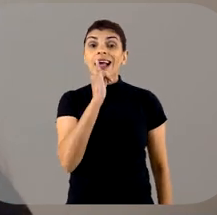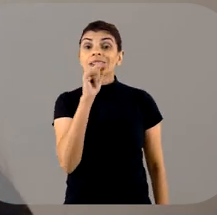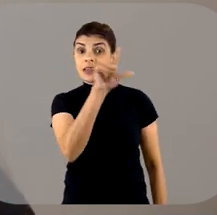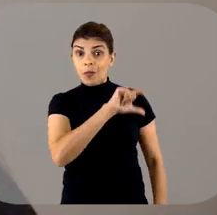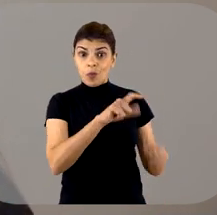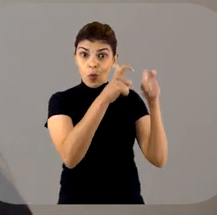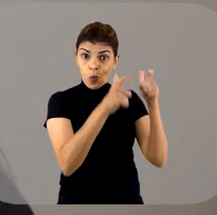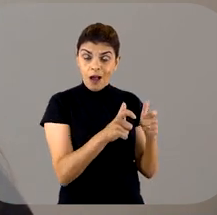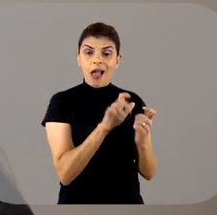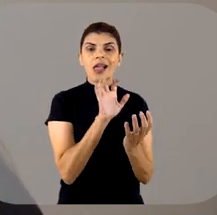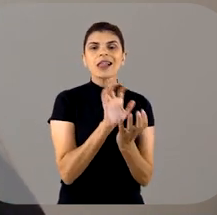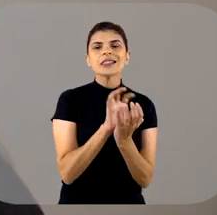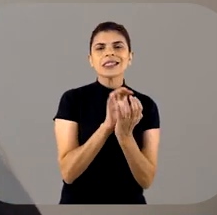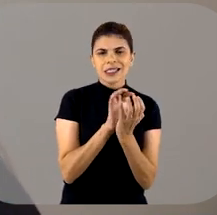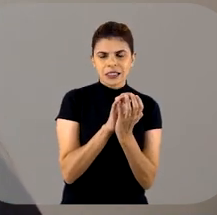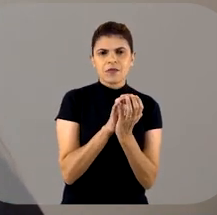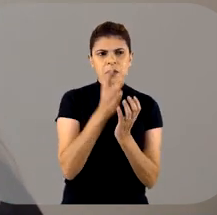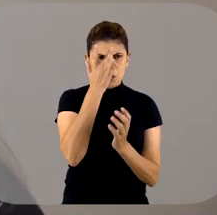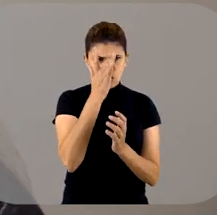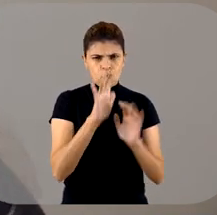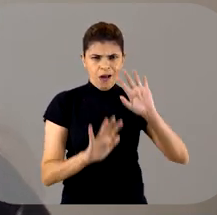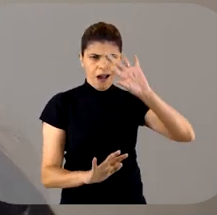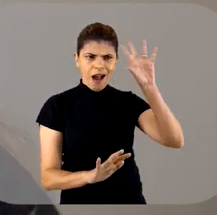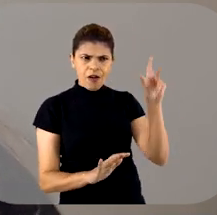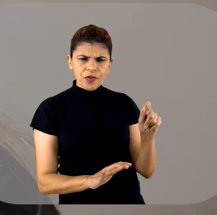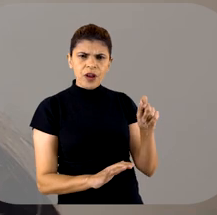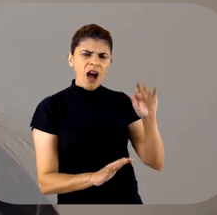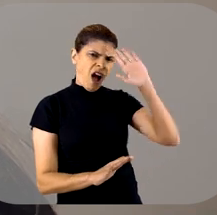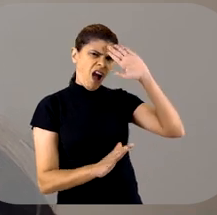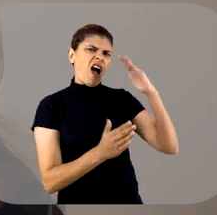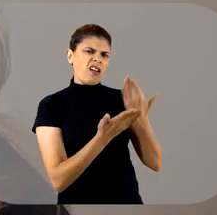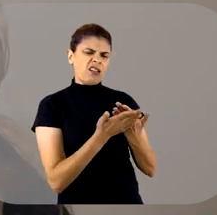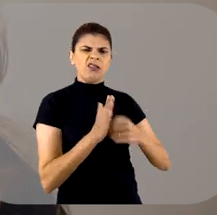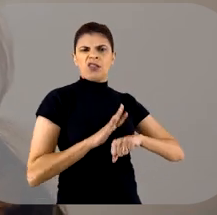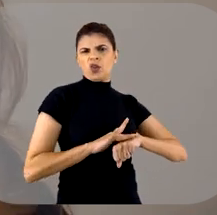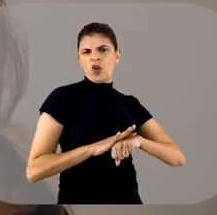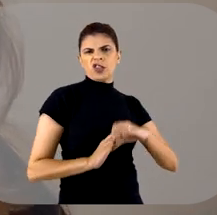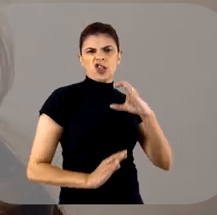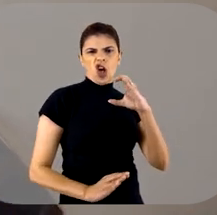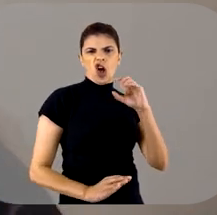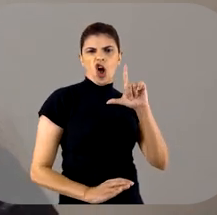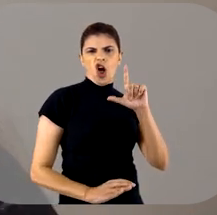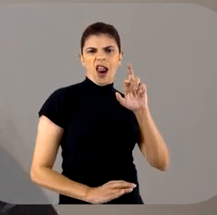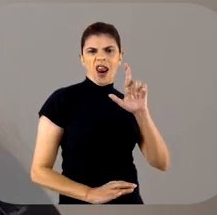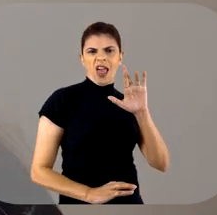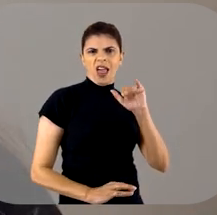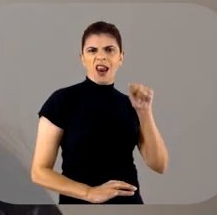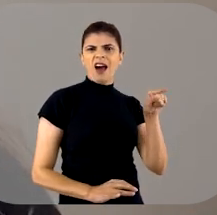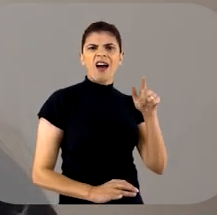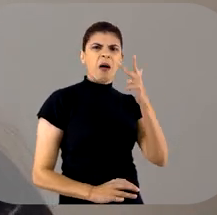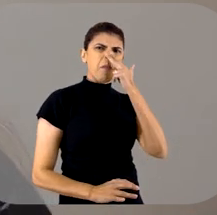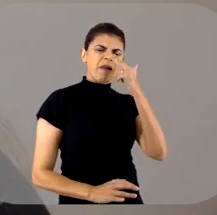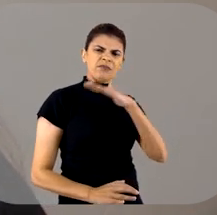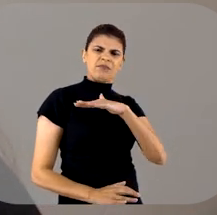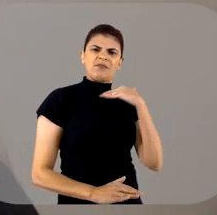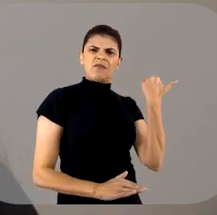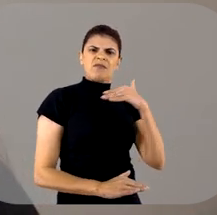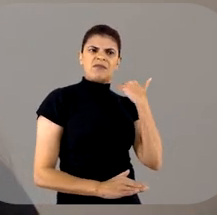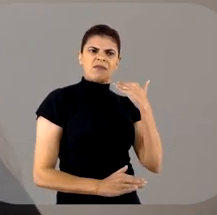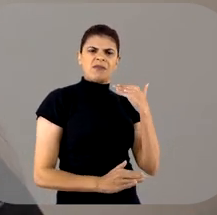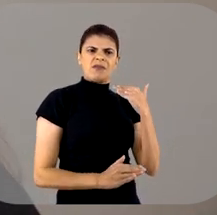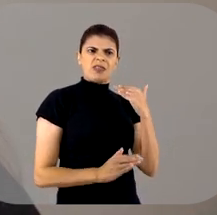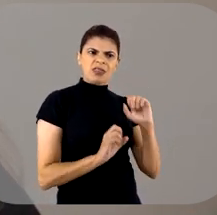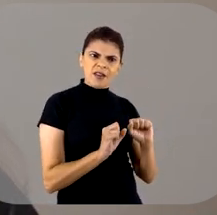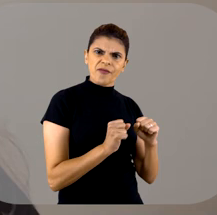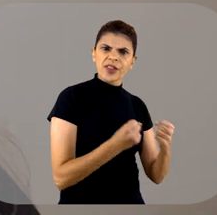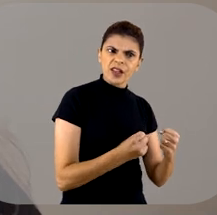Em Recife, por exemplo, os africanos e seus descendentes acreditavam que o cólera era um veneno para matar as pessoas